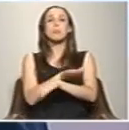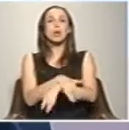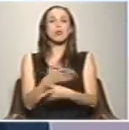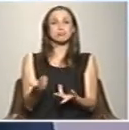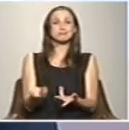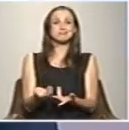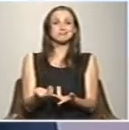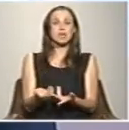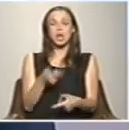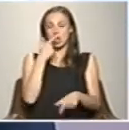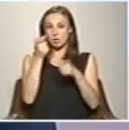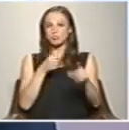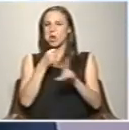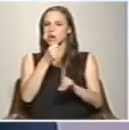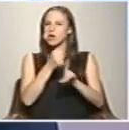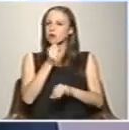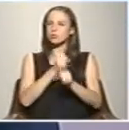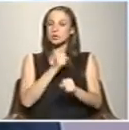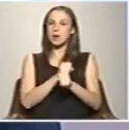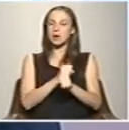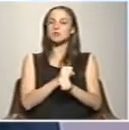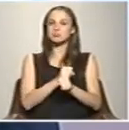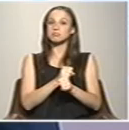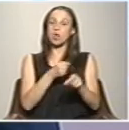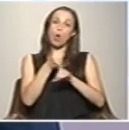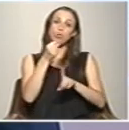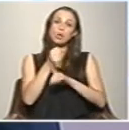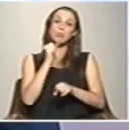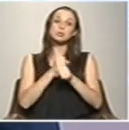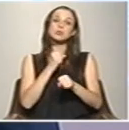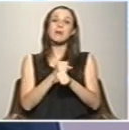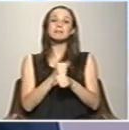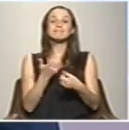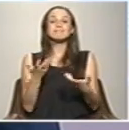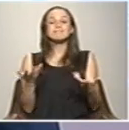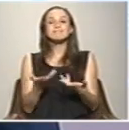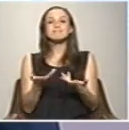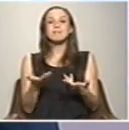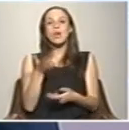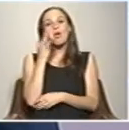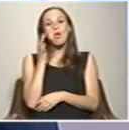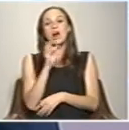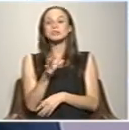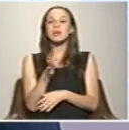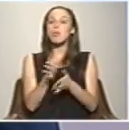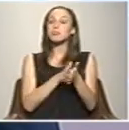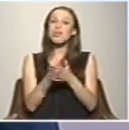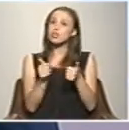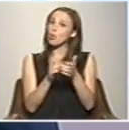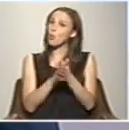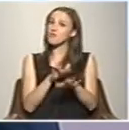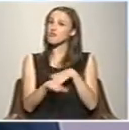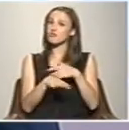lutam pelo emprego e ao lutarem por um emprego tentam recorrer-se aos argumentos que podem